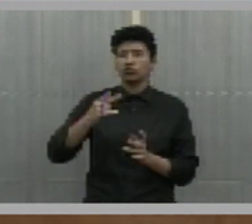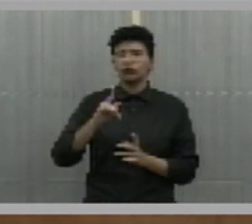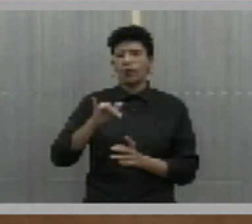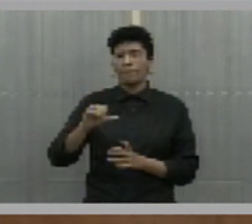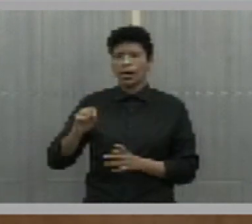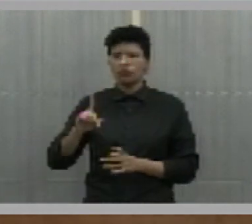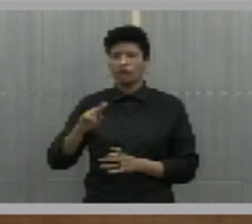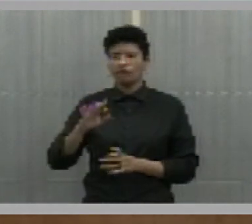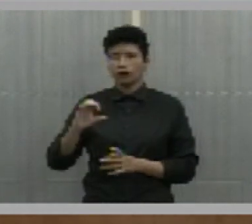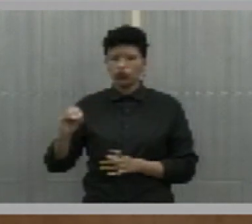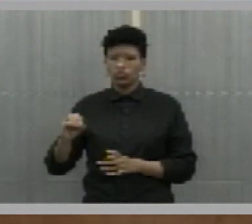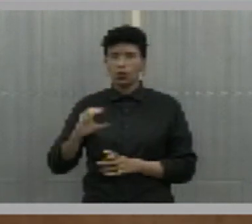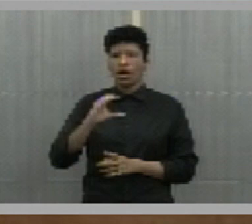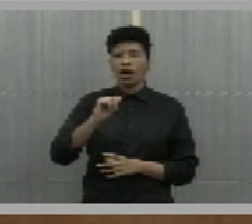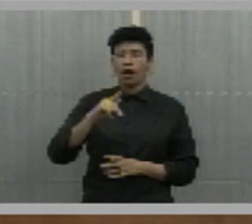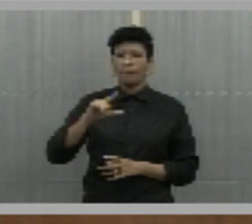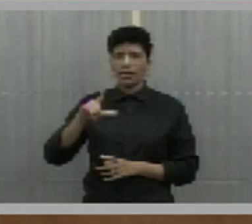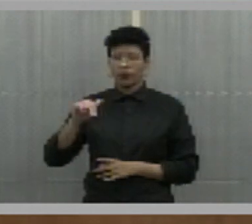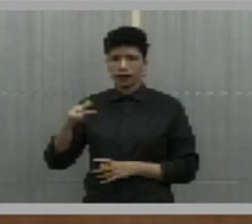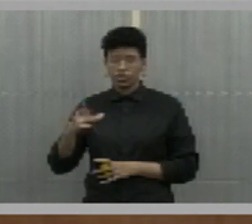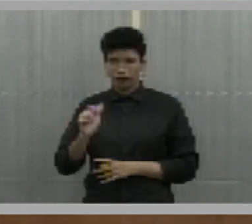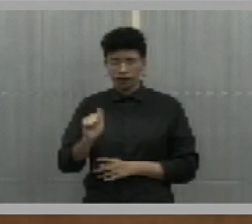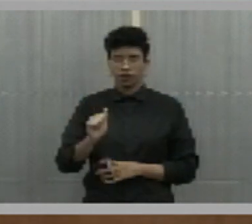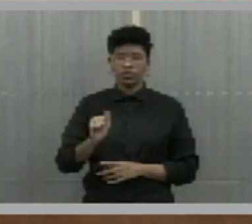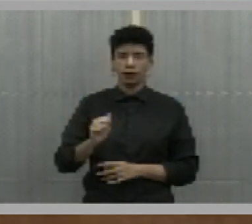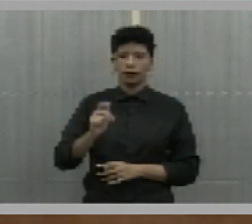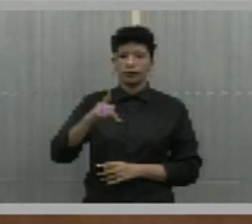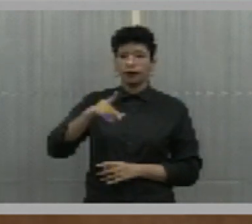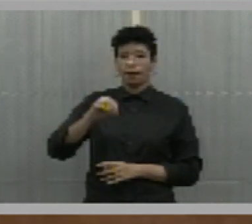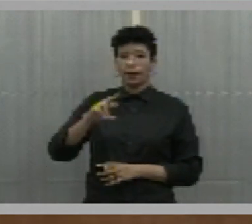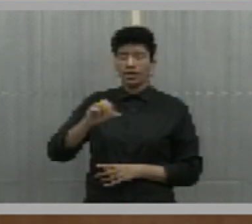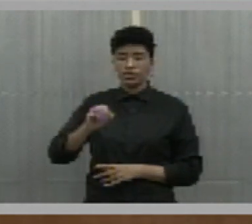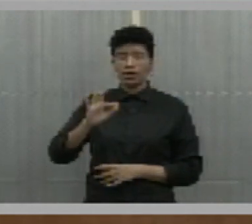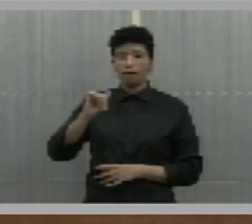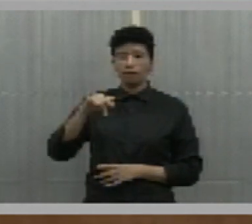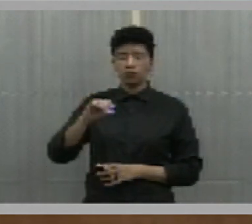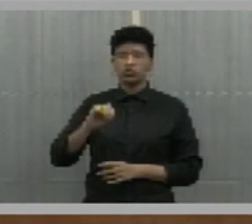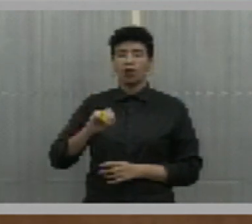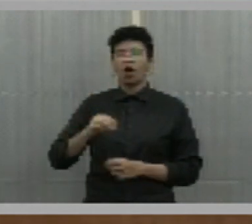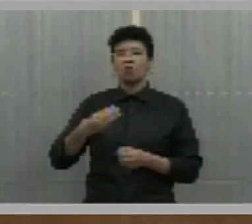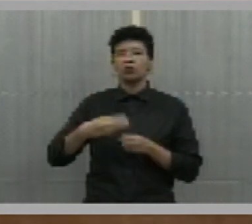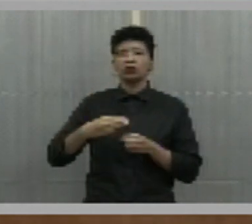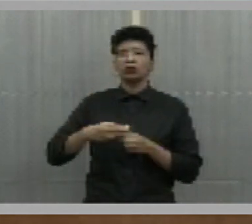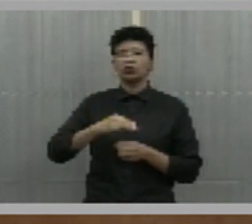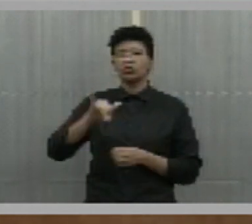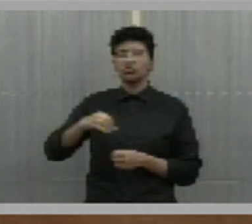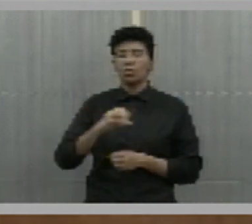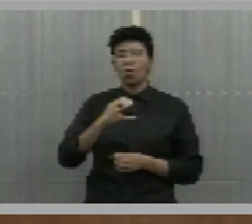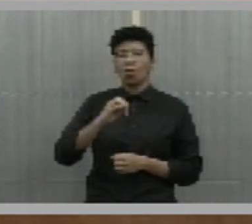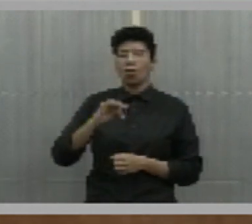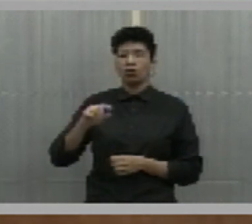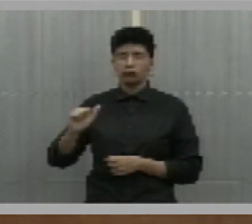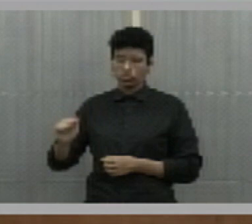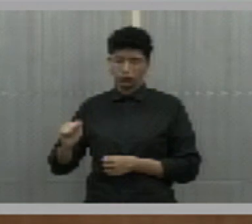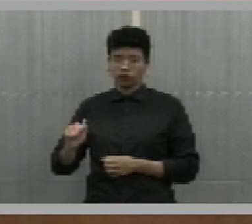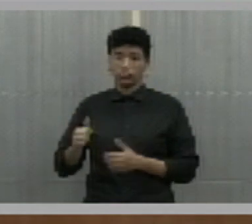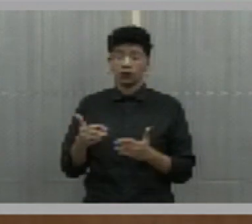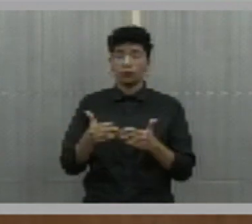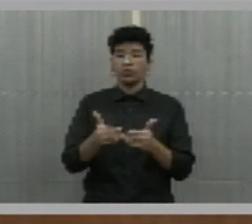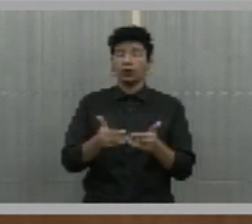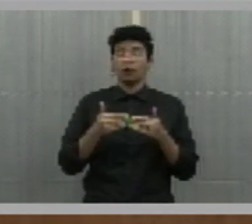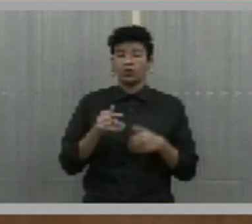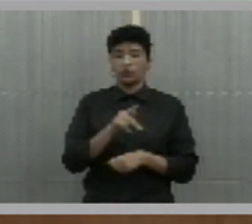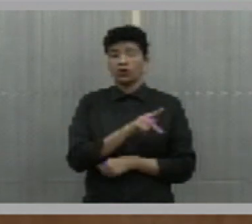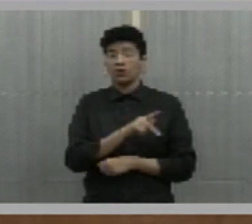Frio, Capelinha e Pedra Funda, município de João Costa. Neste sentido, solicito que o